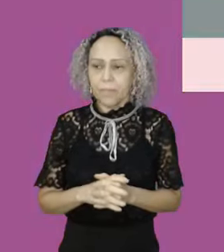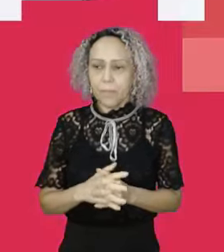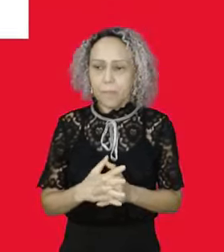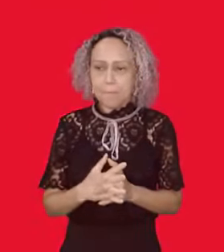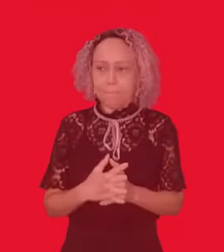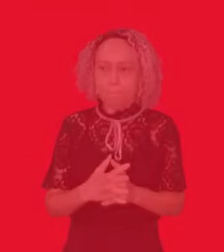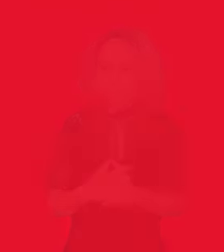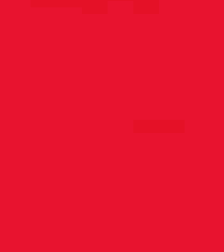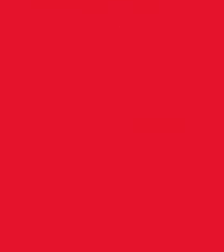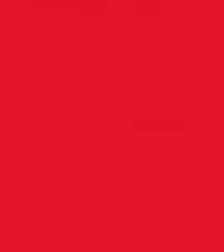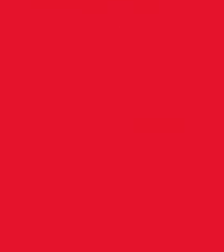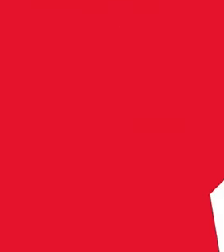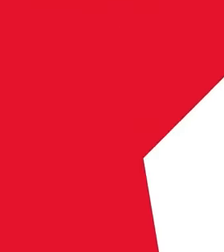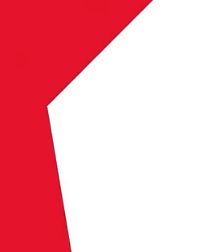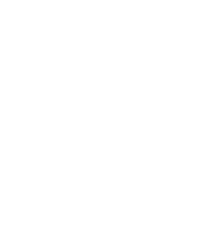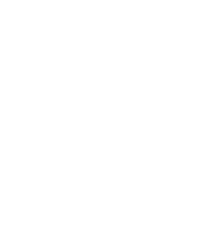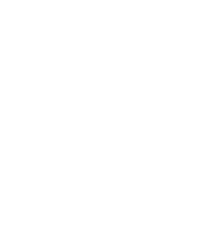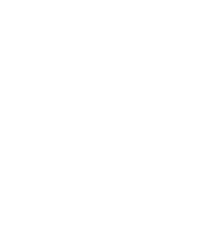Tchau